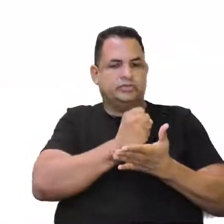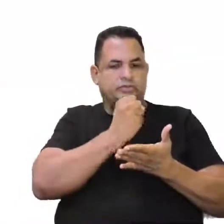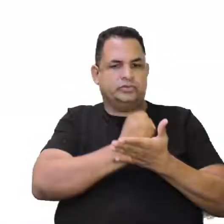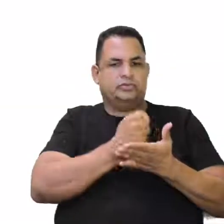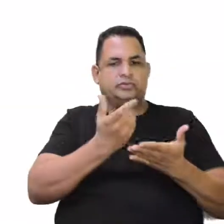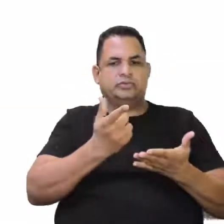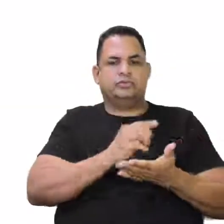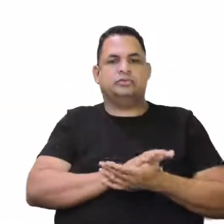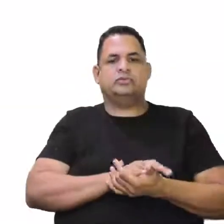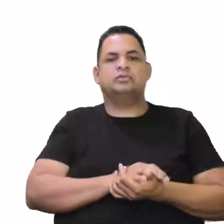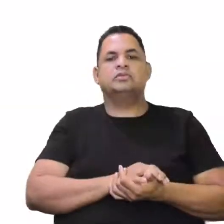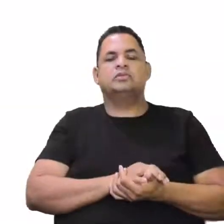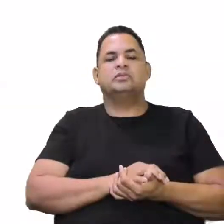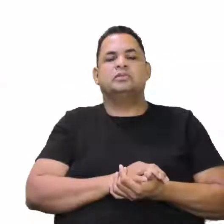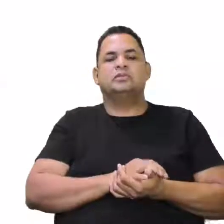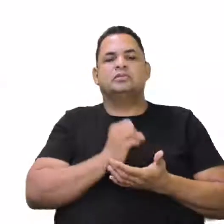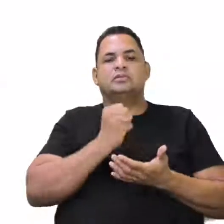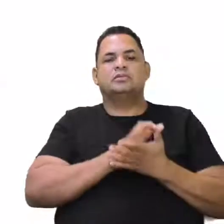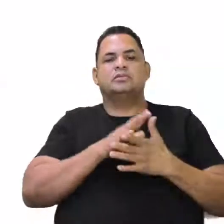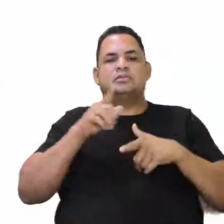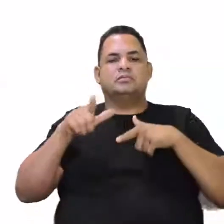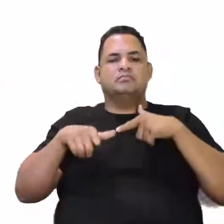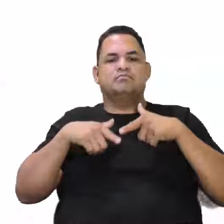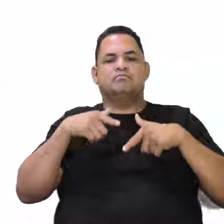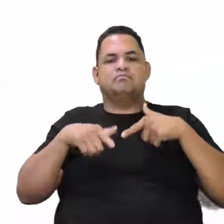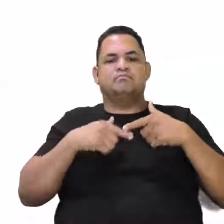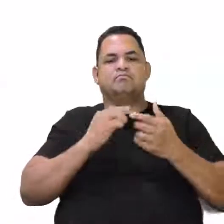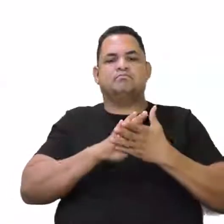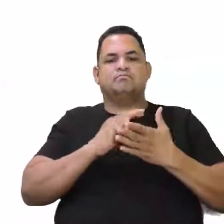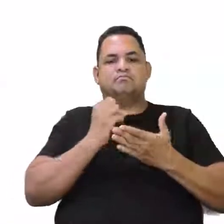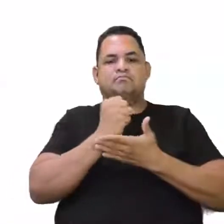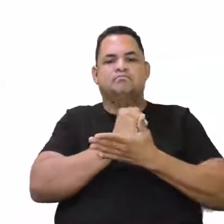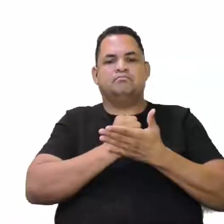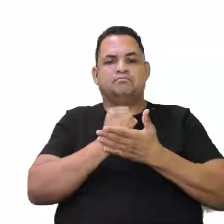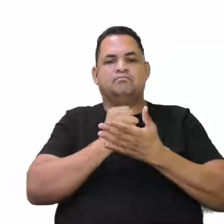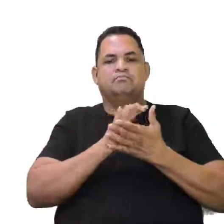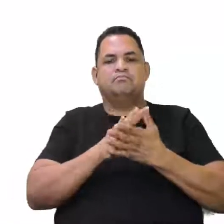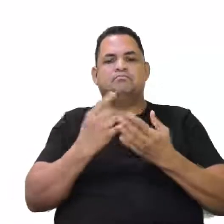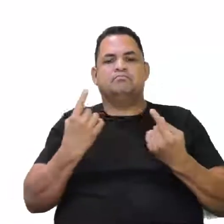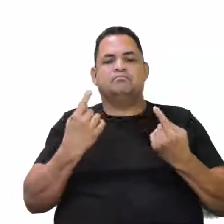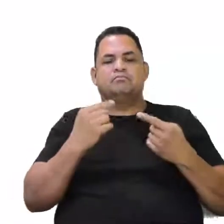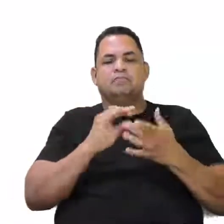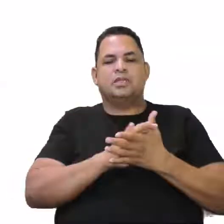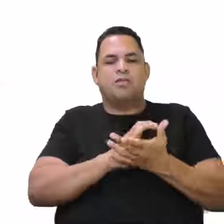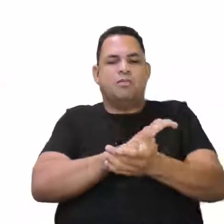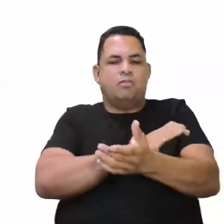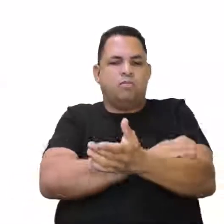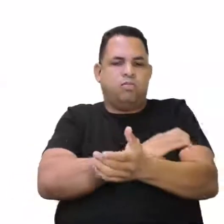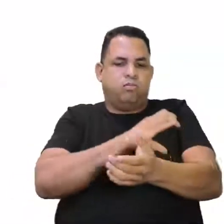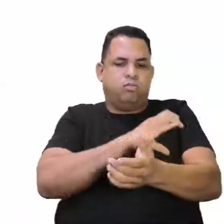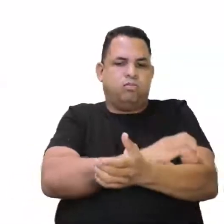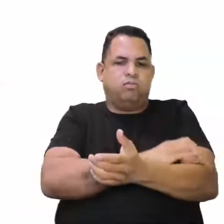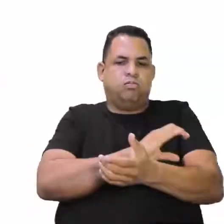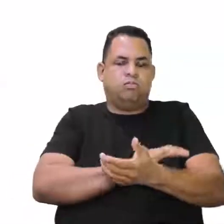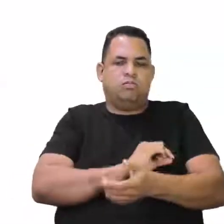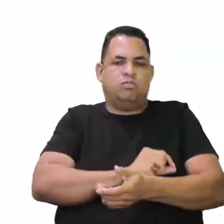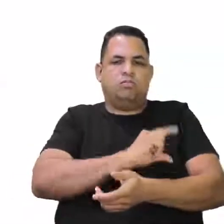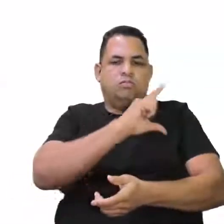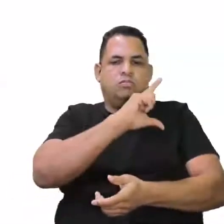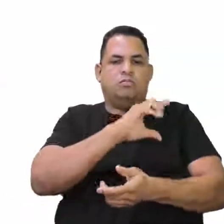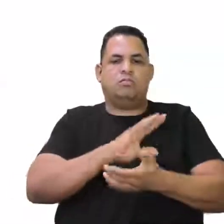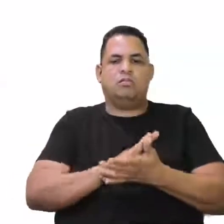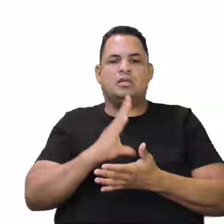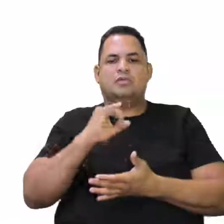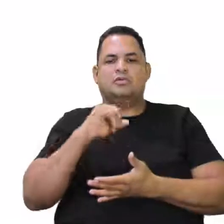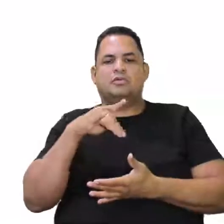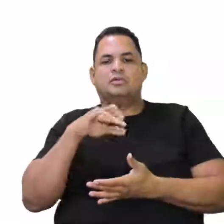Oxi! Patenteou a produção de um medicamento contra a hipertensão, o captopril. Não sei o que é isso,